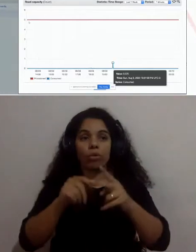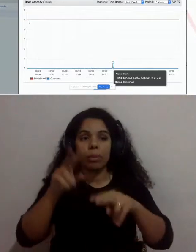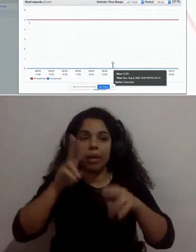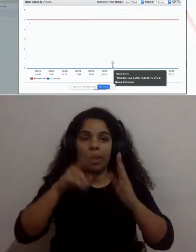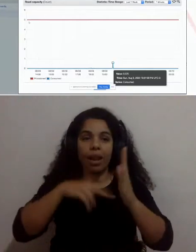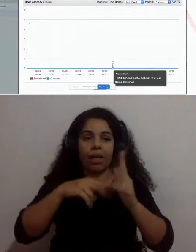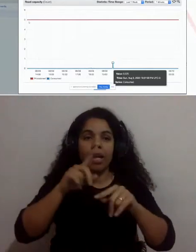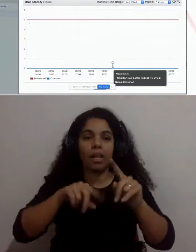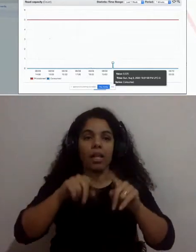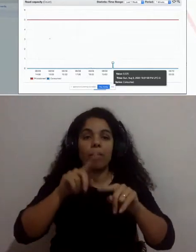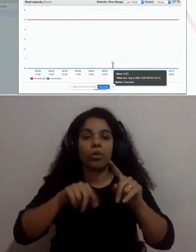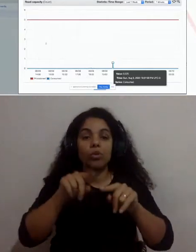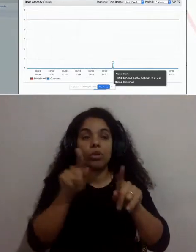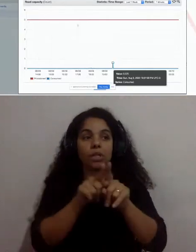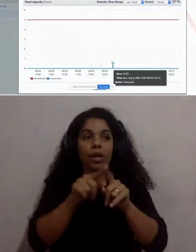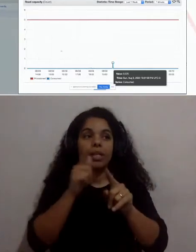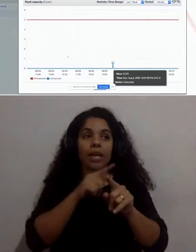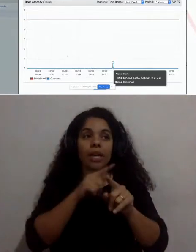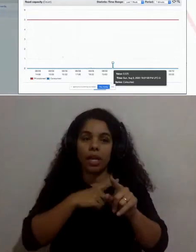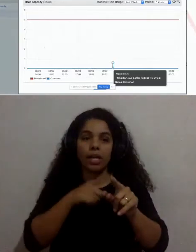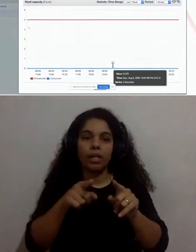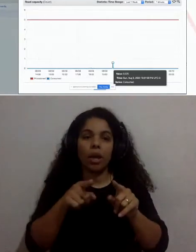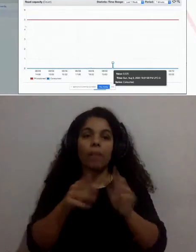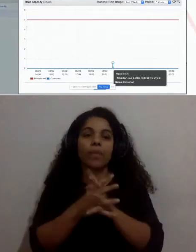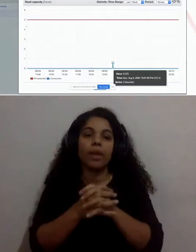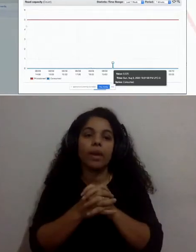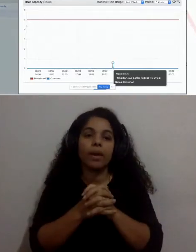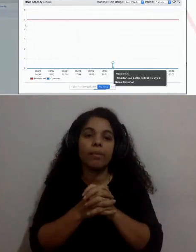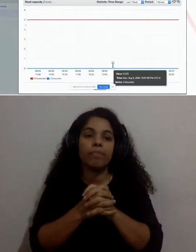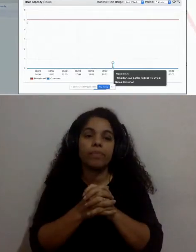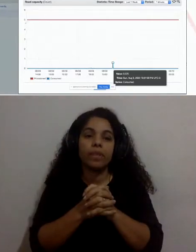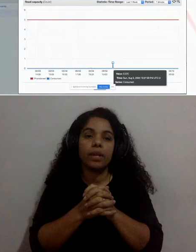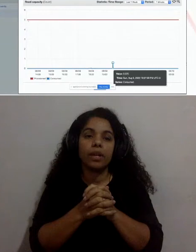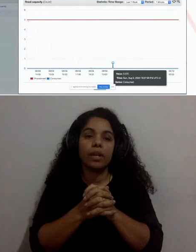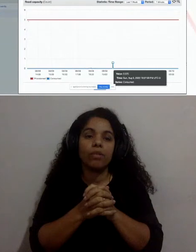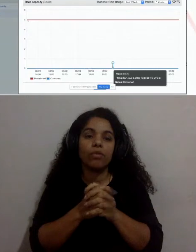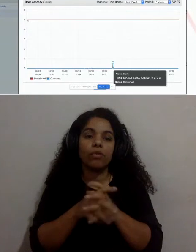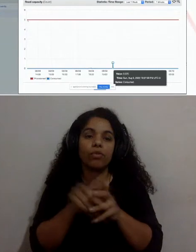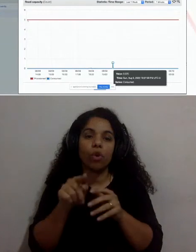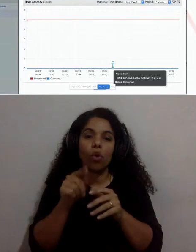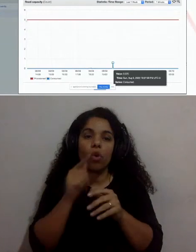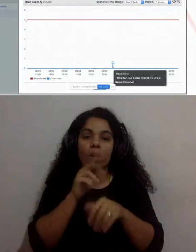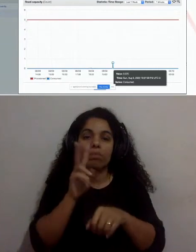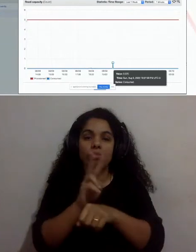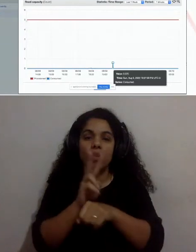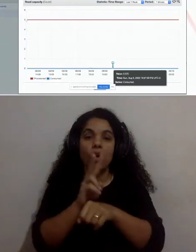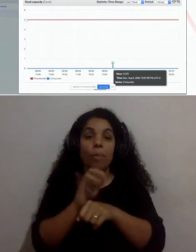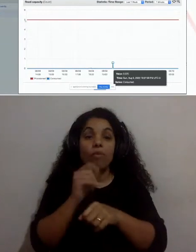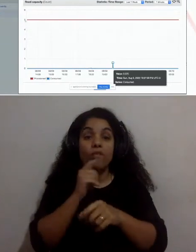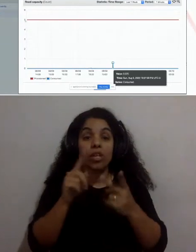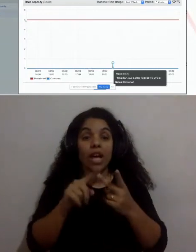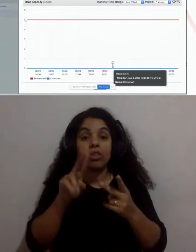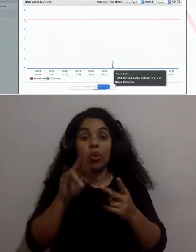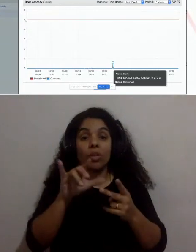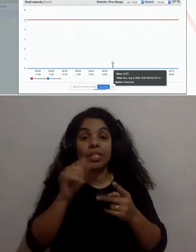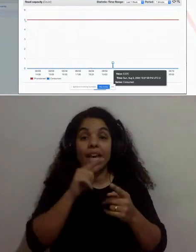aquele produto. Então, aqui, ó, eu tenho que foi provisionado uma unidade